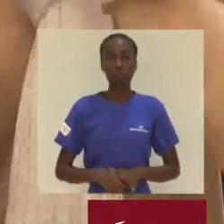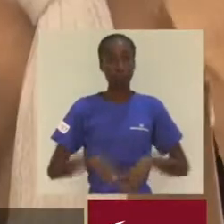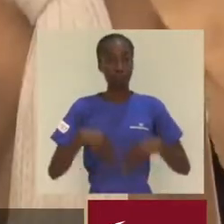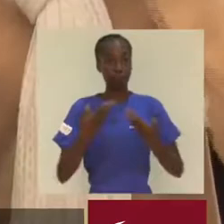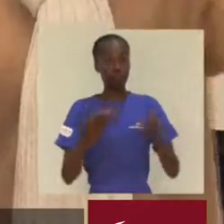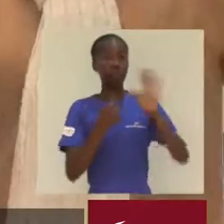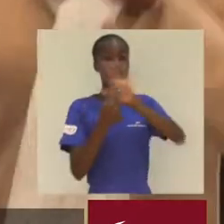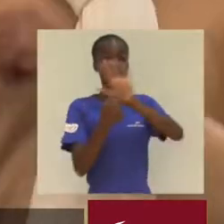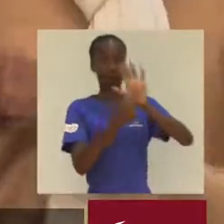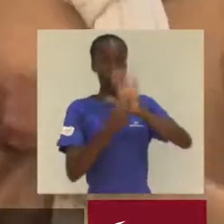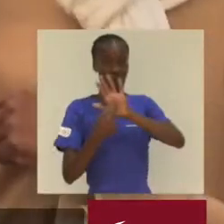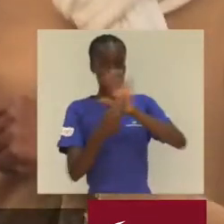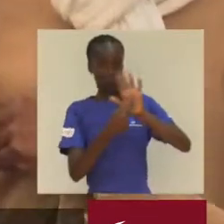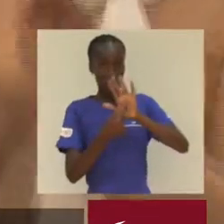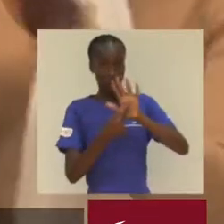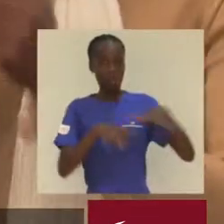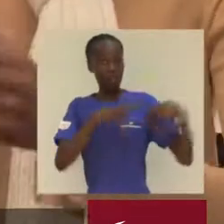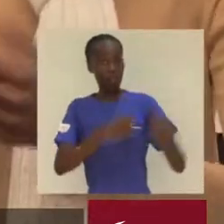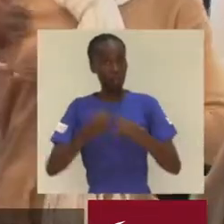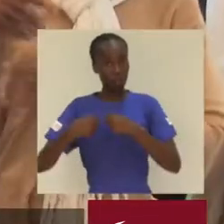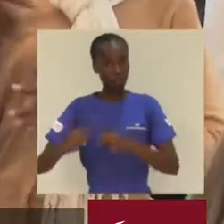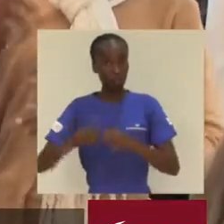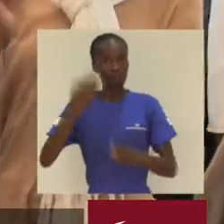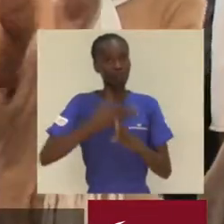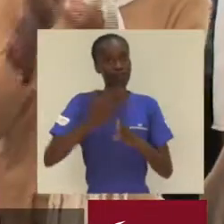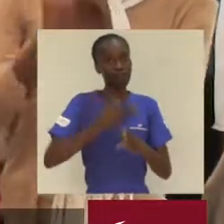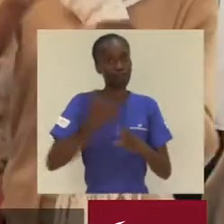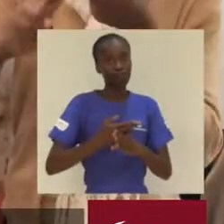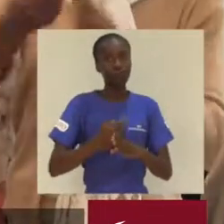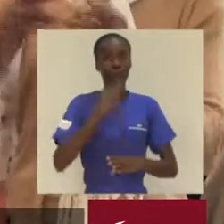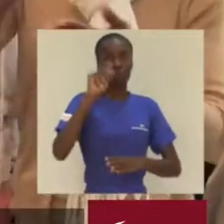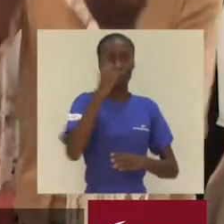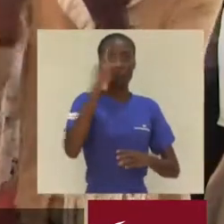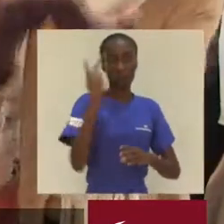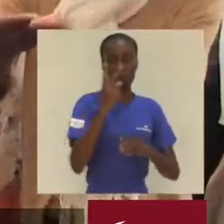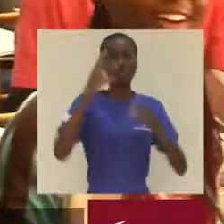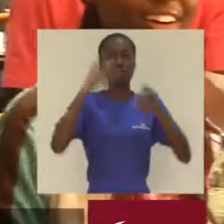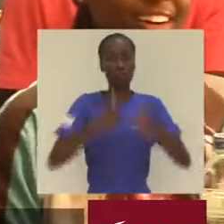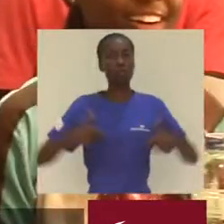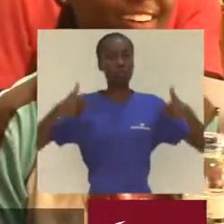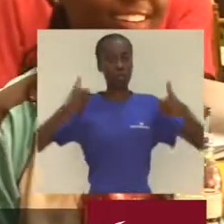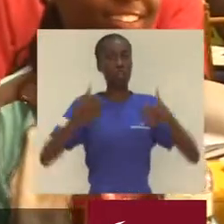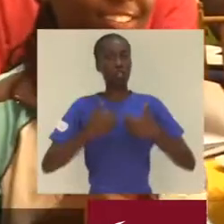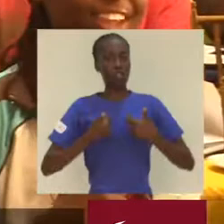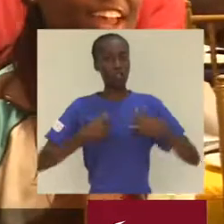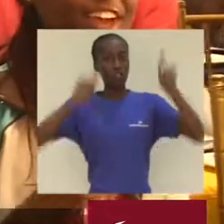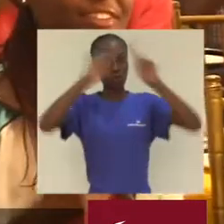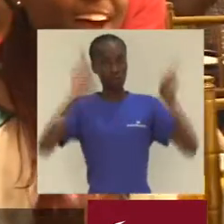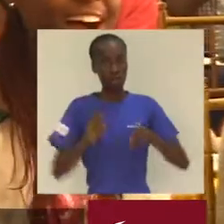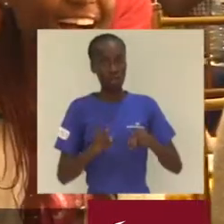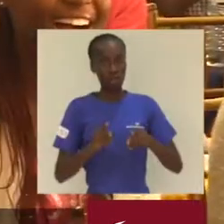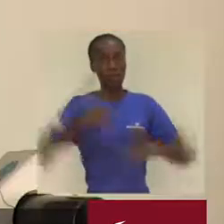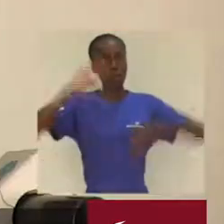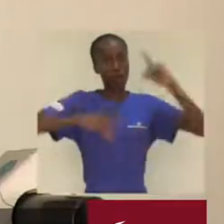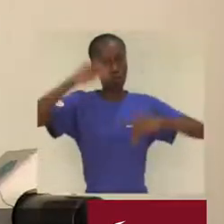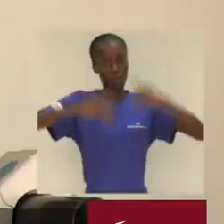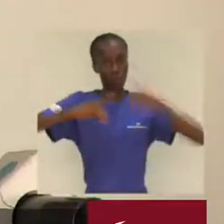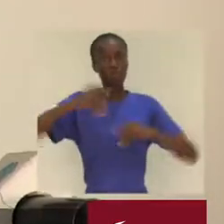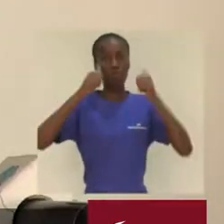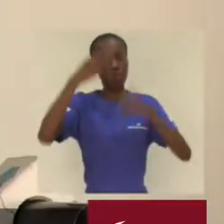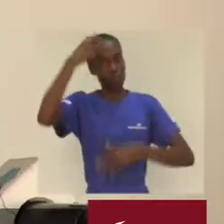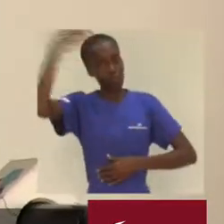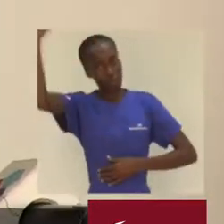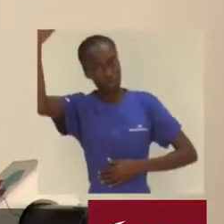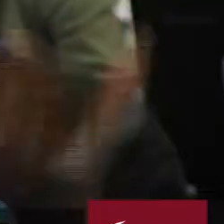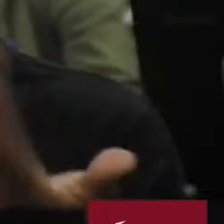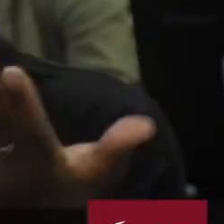Esta imagem faz parte de uma atividade prática no decurso da 2ª Conferência Africana da Juventude sobre Democracia e